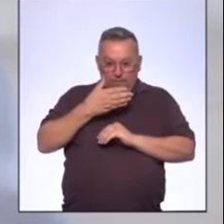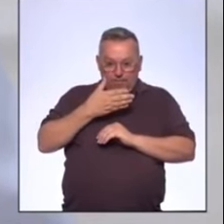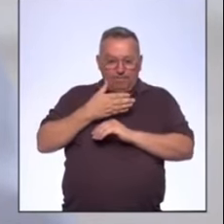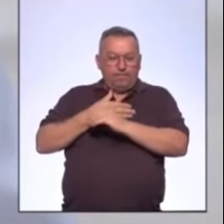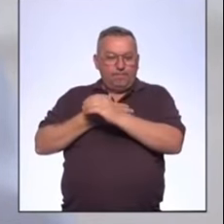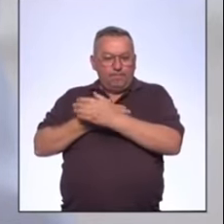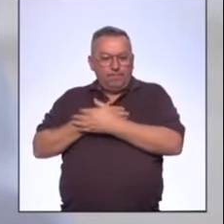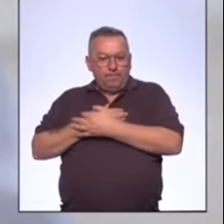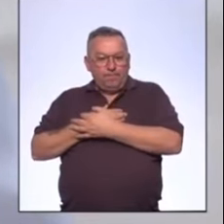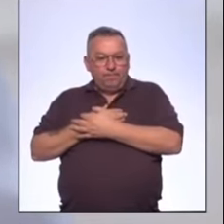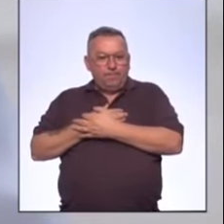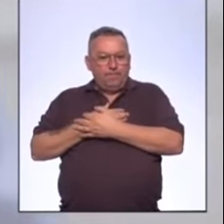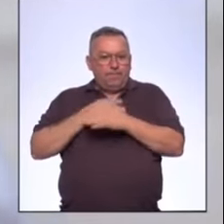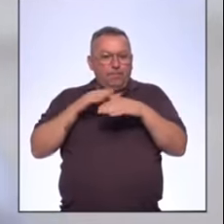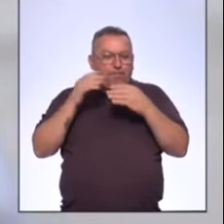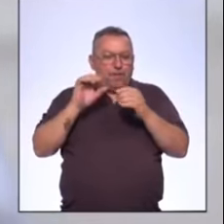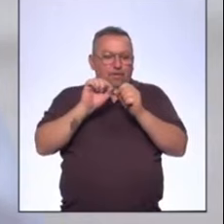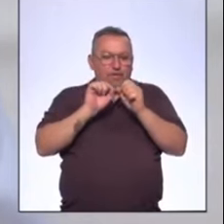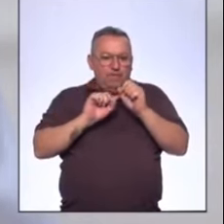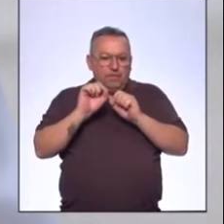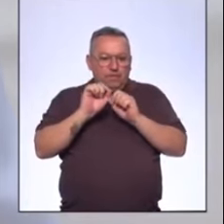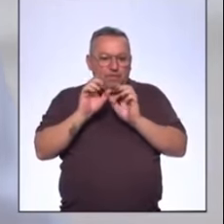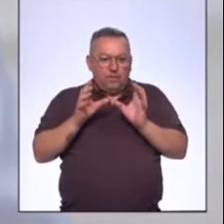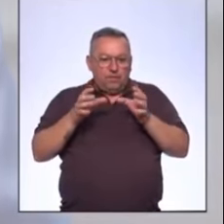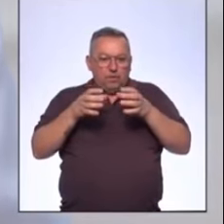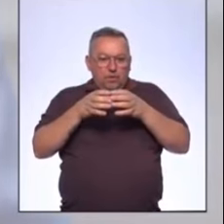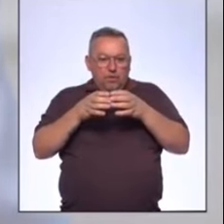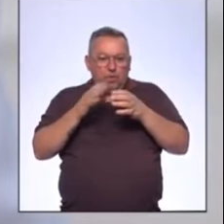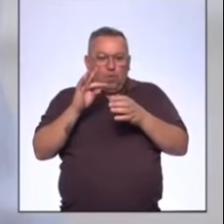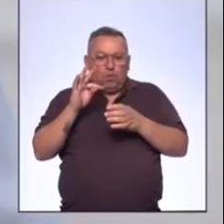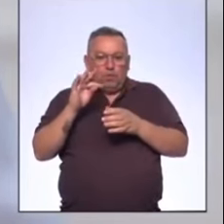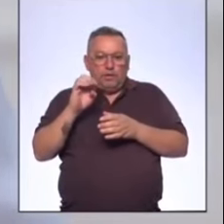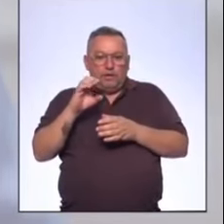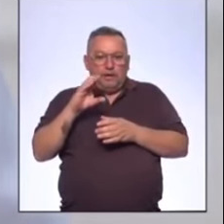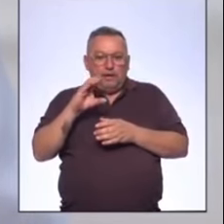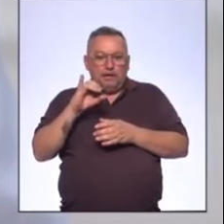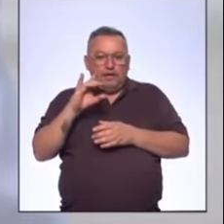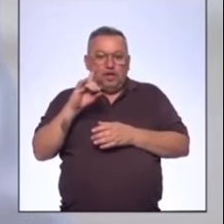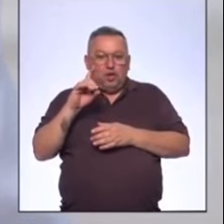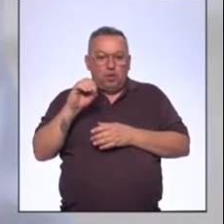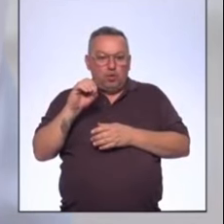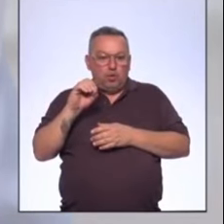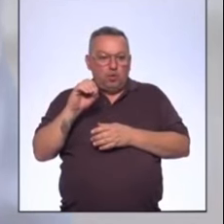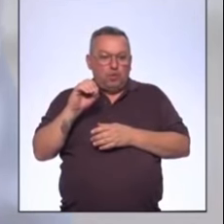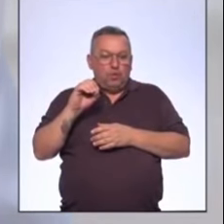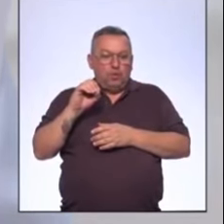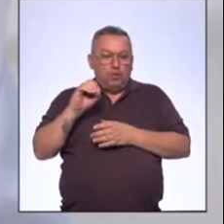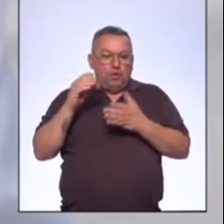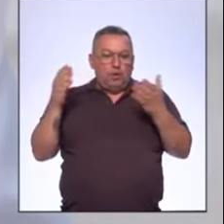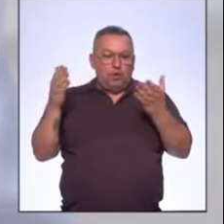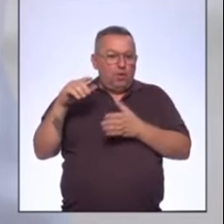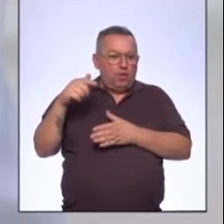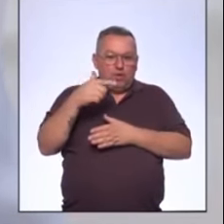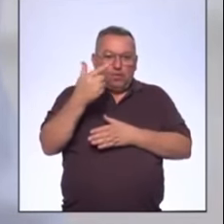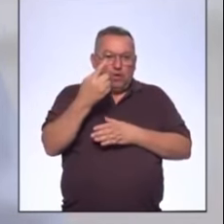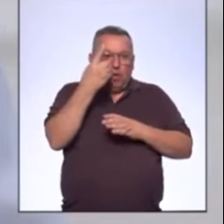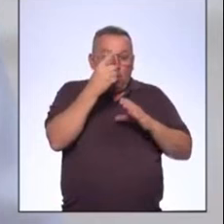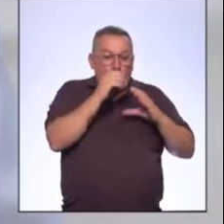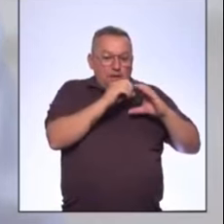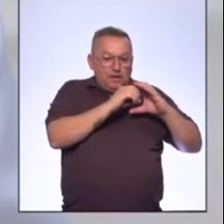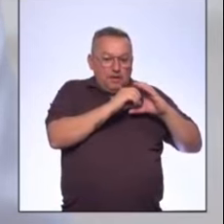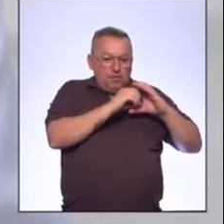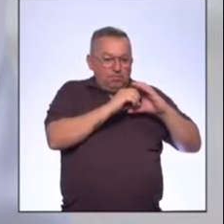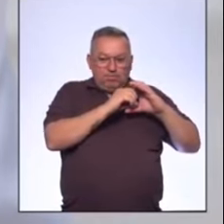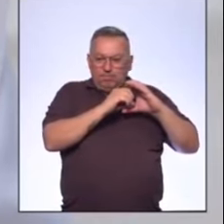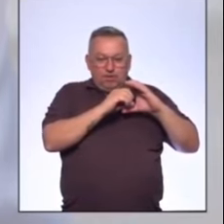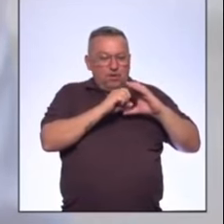celulinha igual assim, eu falo que está formando um tecido. Tá? Então agora eu não tenho mais uma célula sozinha,